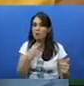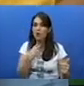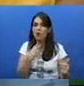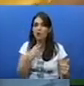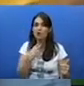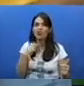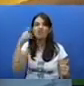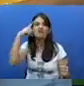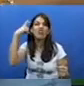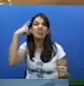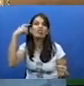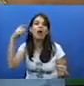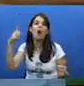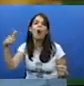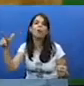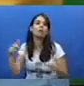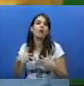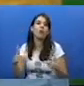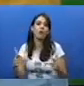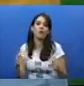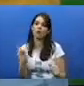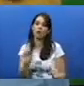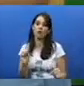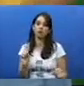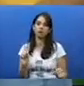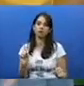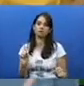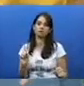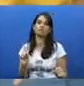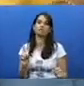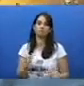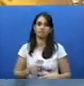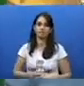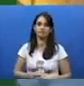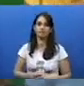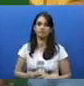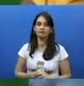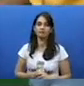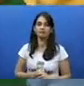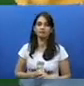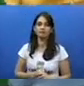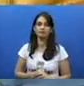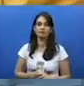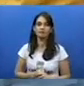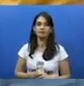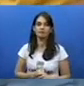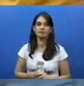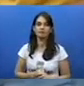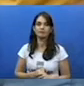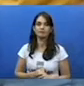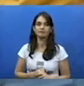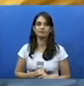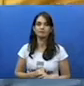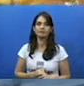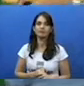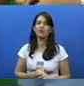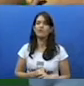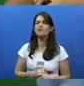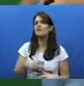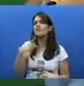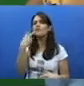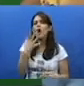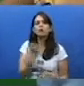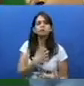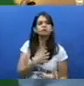um fato. Então, nós não podemos colocar fatos da nossa cabecinha, inventar. Fale de modo, né, que todos